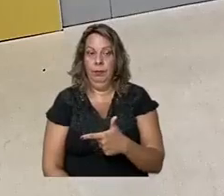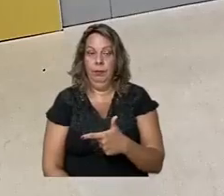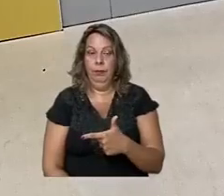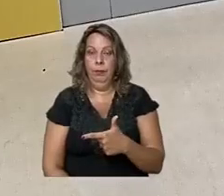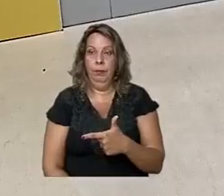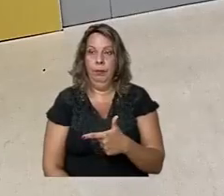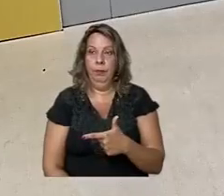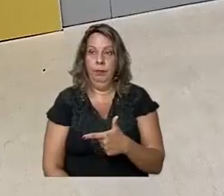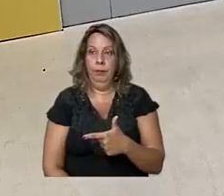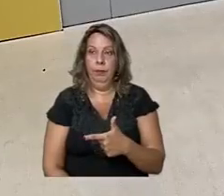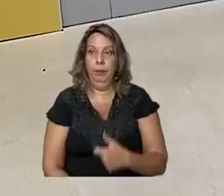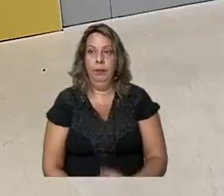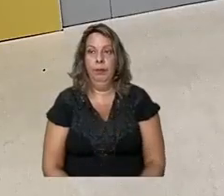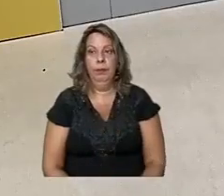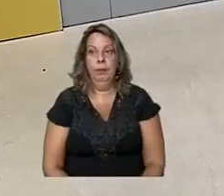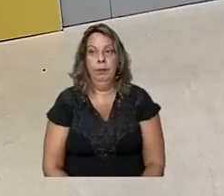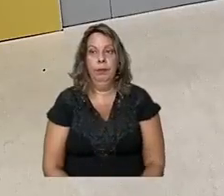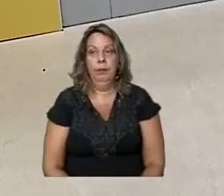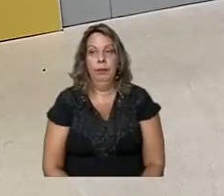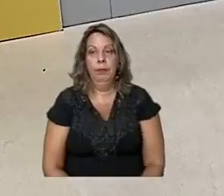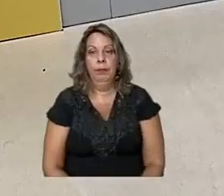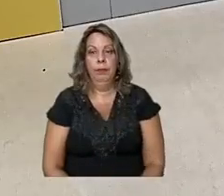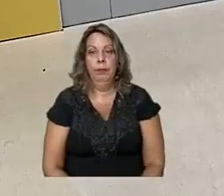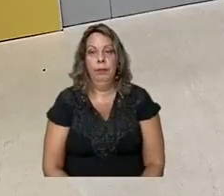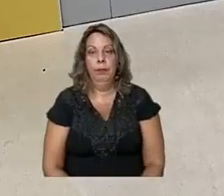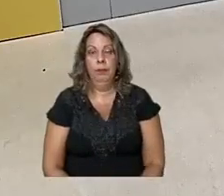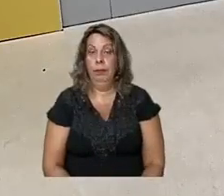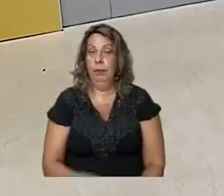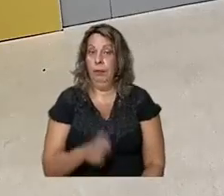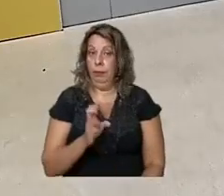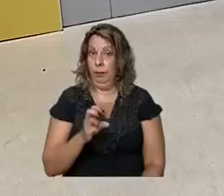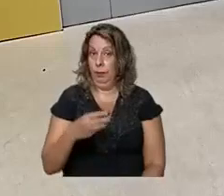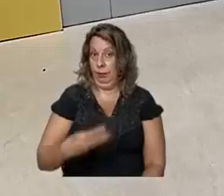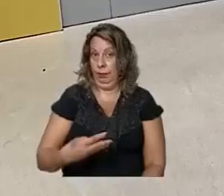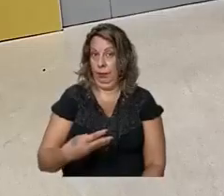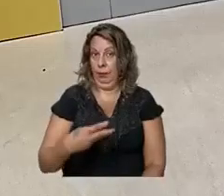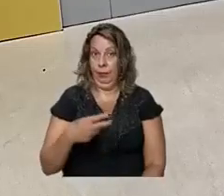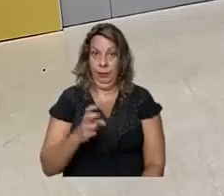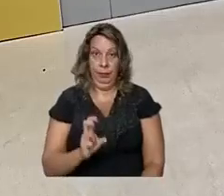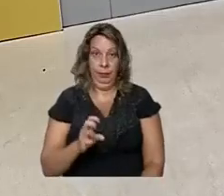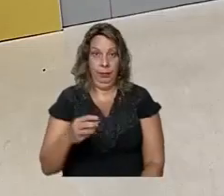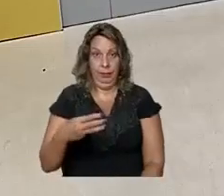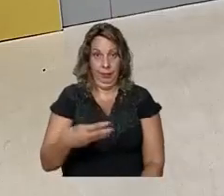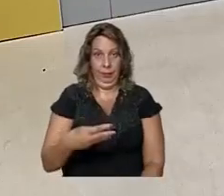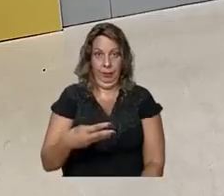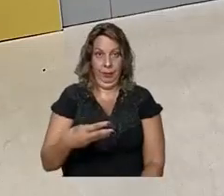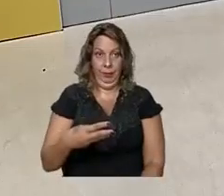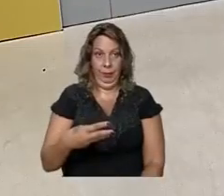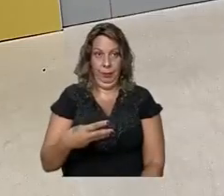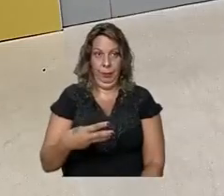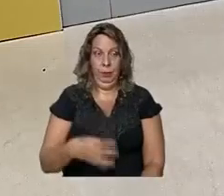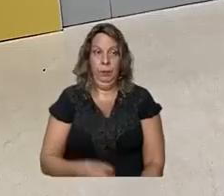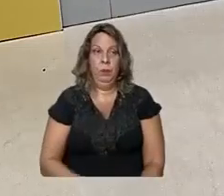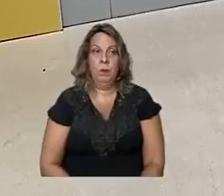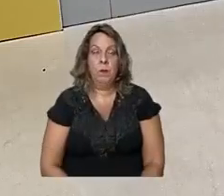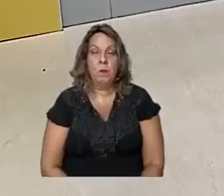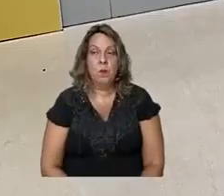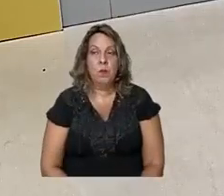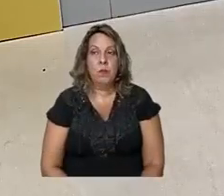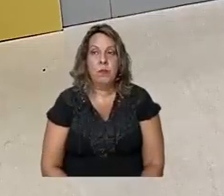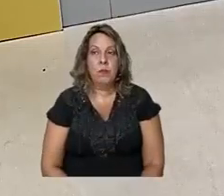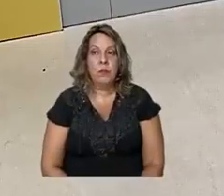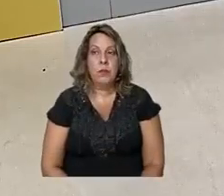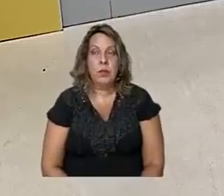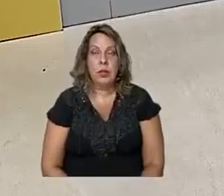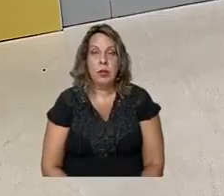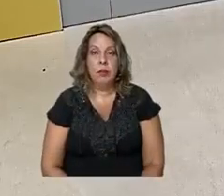Rose, 12 Rose, a Rose já chama também o 53, 53, 53 está